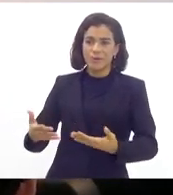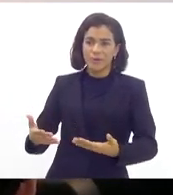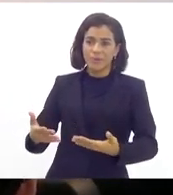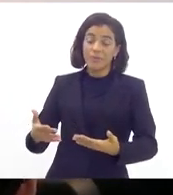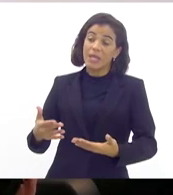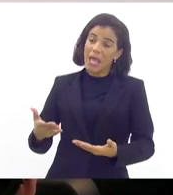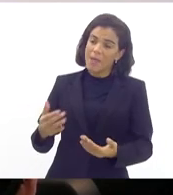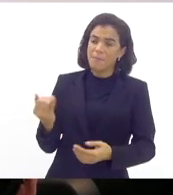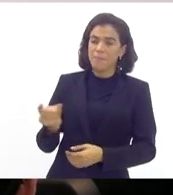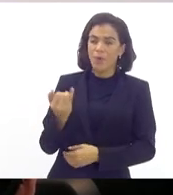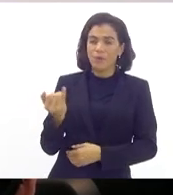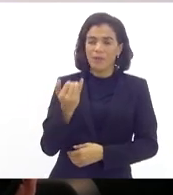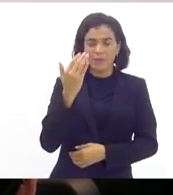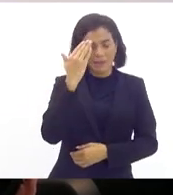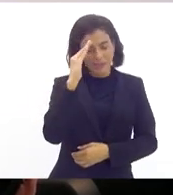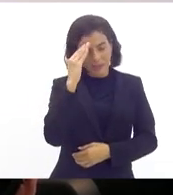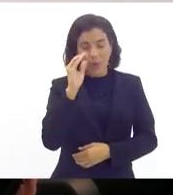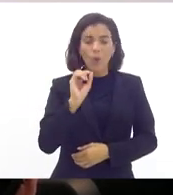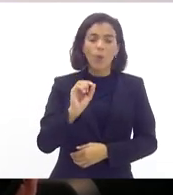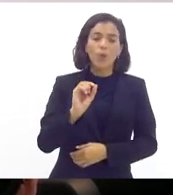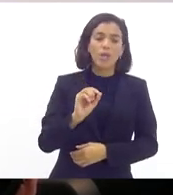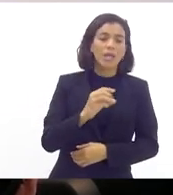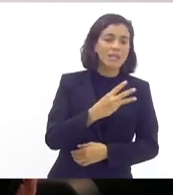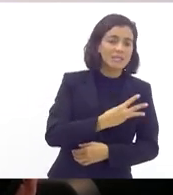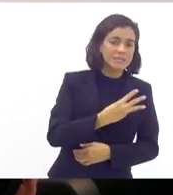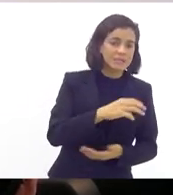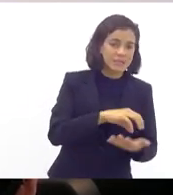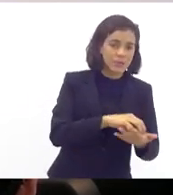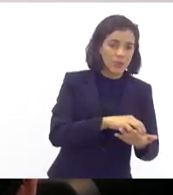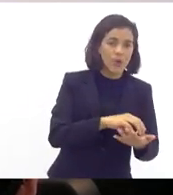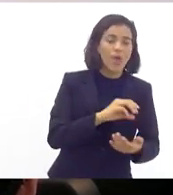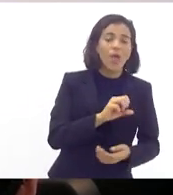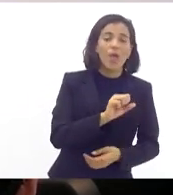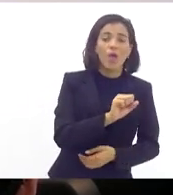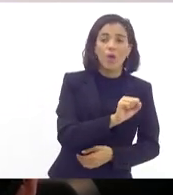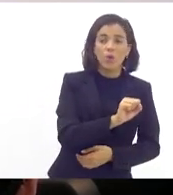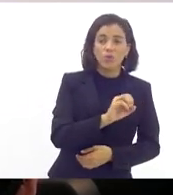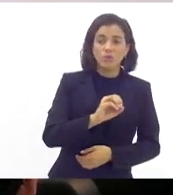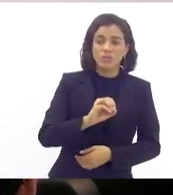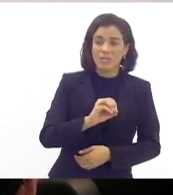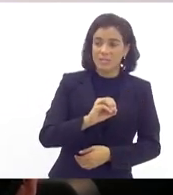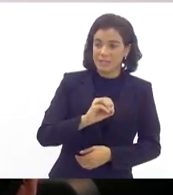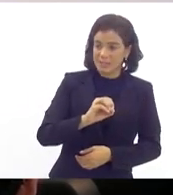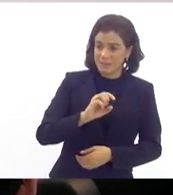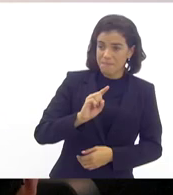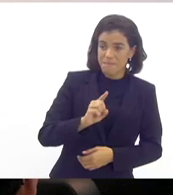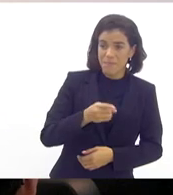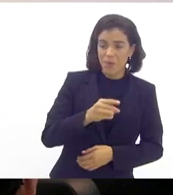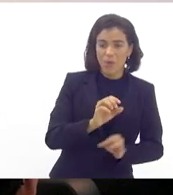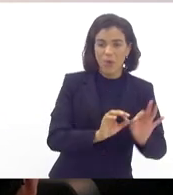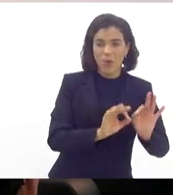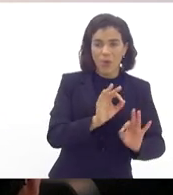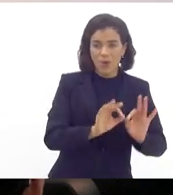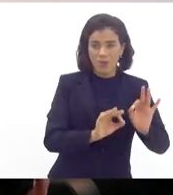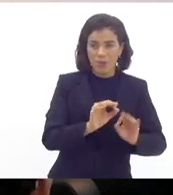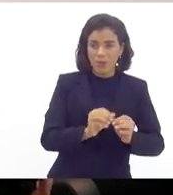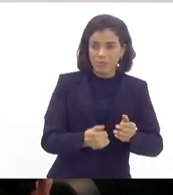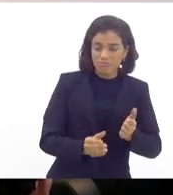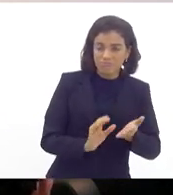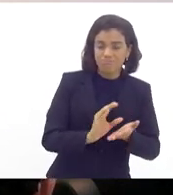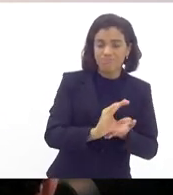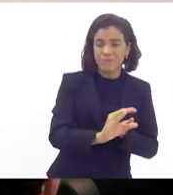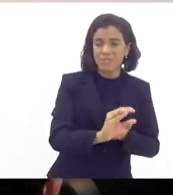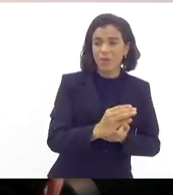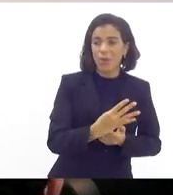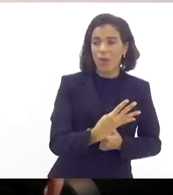E aí é importante entender o que é e o que não é o terceiro setor. Então, o terceiro setor são 800 mil organizações que geram 4,27% do PIB, então